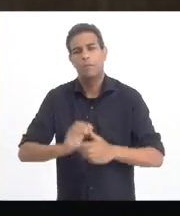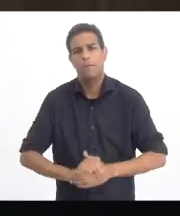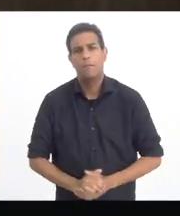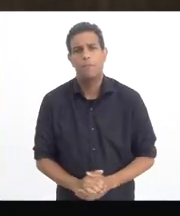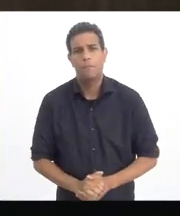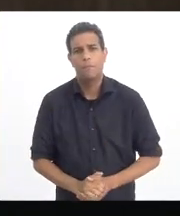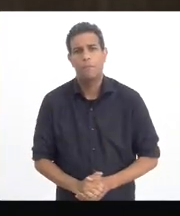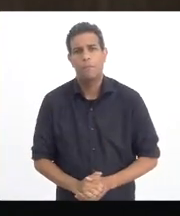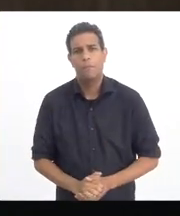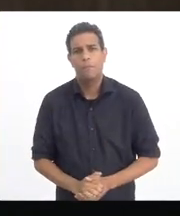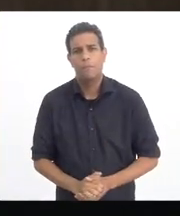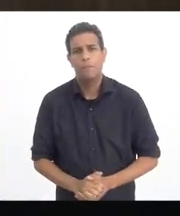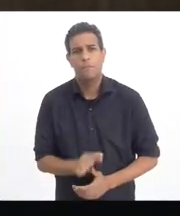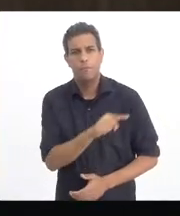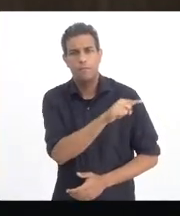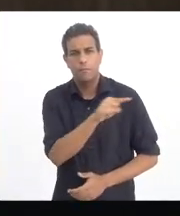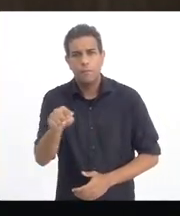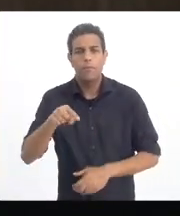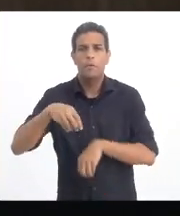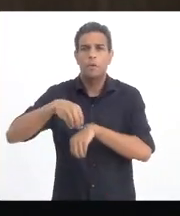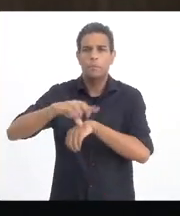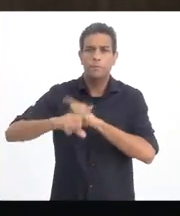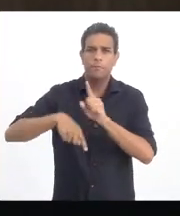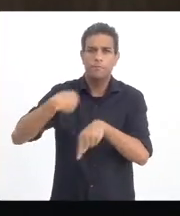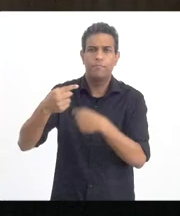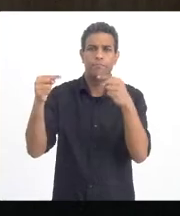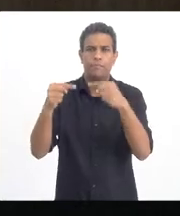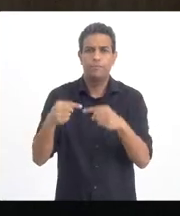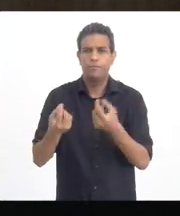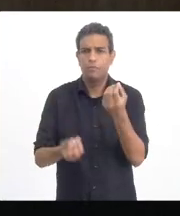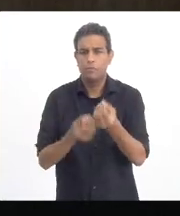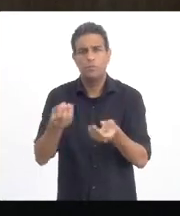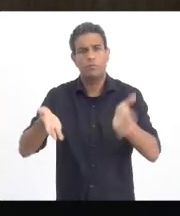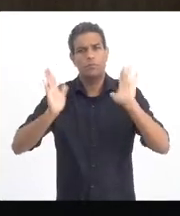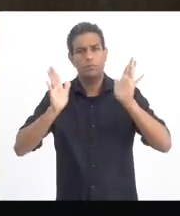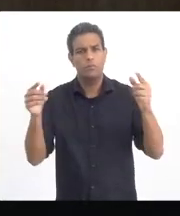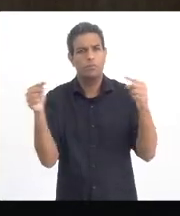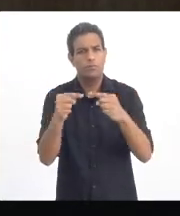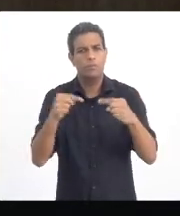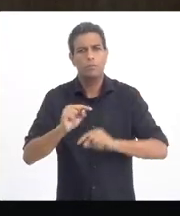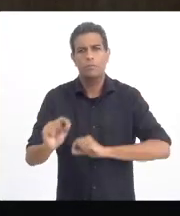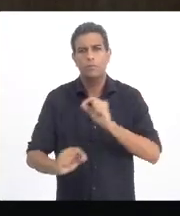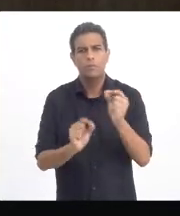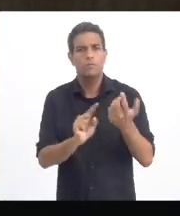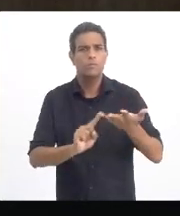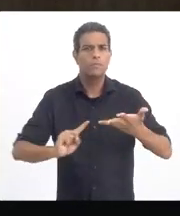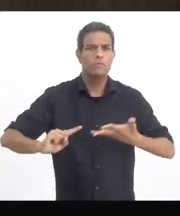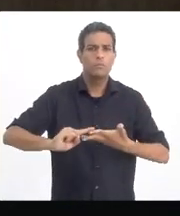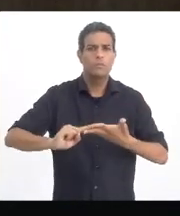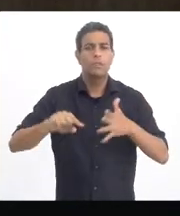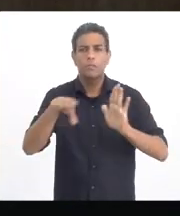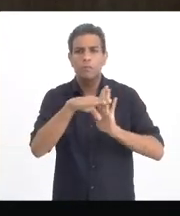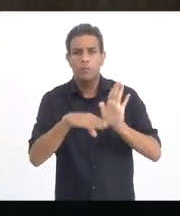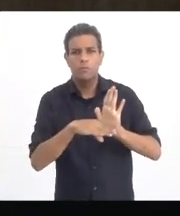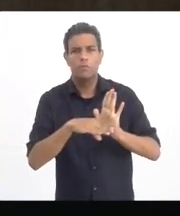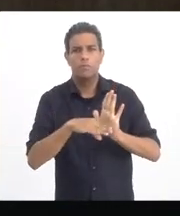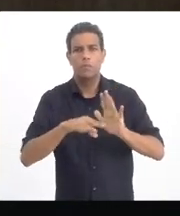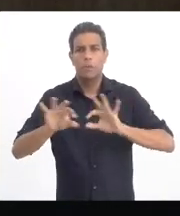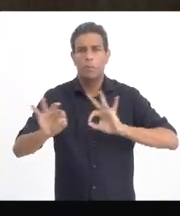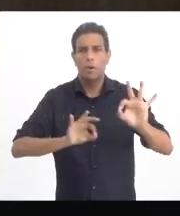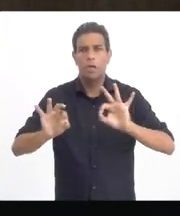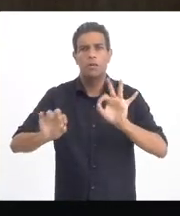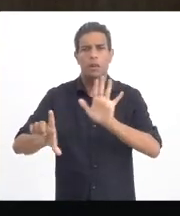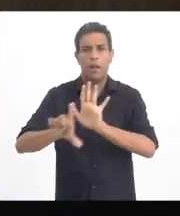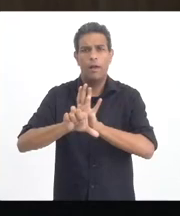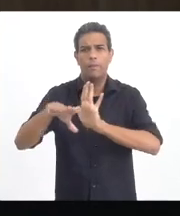em cima do que ultrapassasse o teto, e depois que fosse referendado por essa casa esse projeto de lei, aí